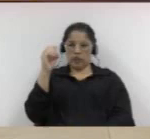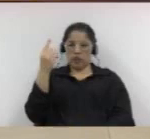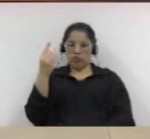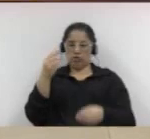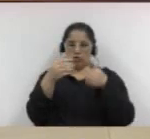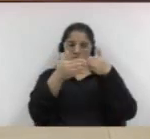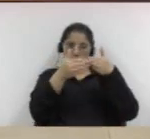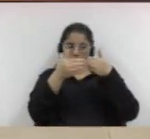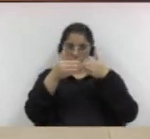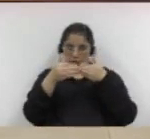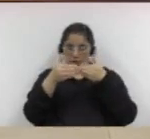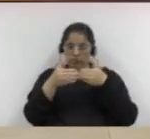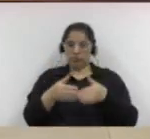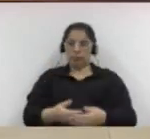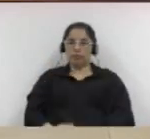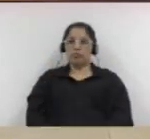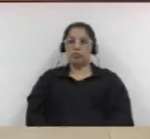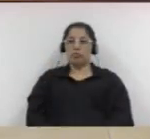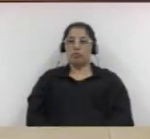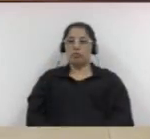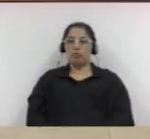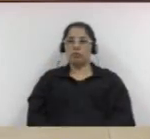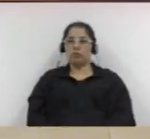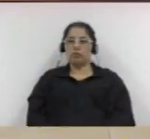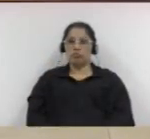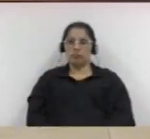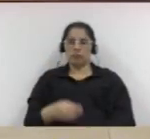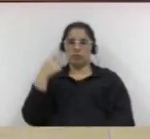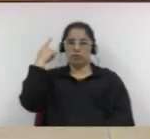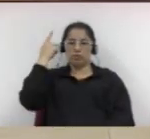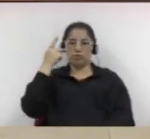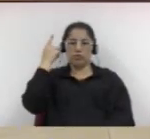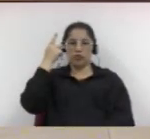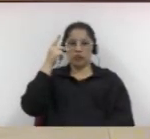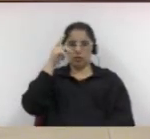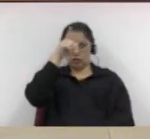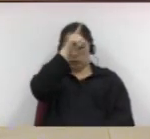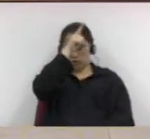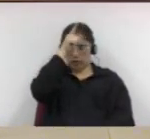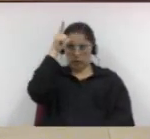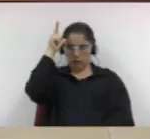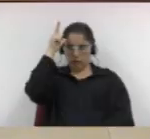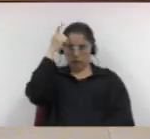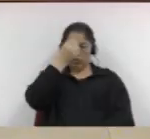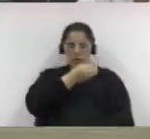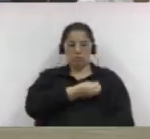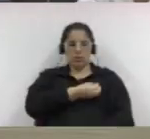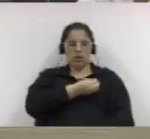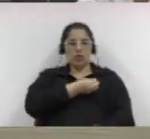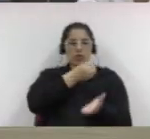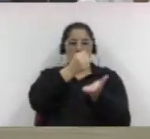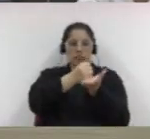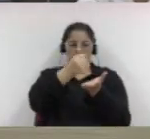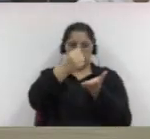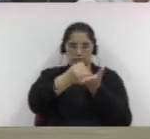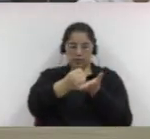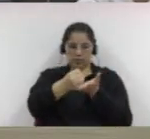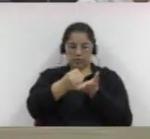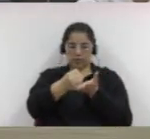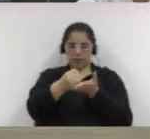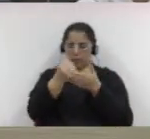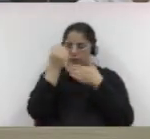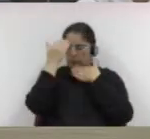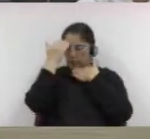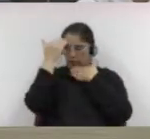Questão de ordem, presidente. Uma questão de ordem do nobre vereador Luizinho. Está a minha presença. Obrigado, presidente. Registrada a presença do nobre